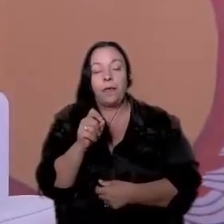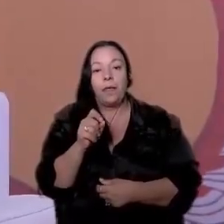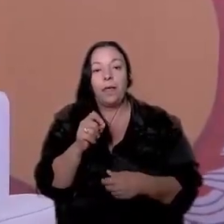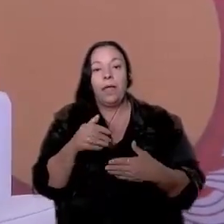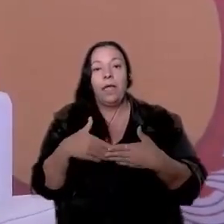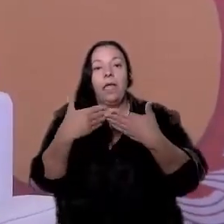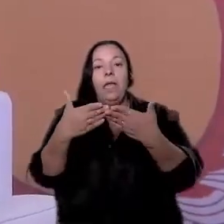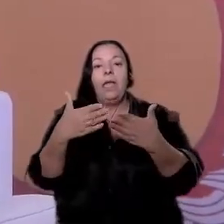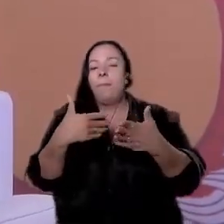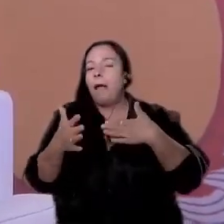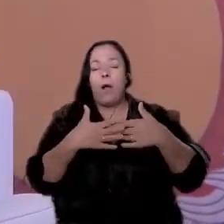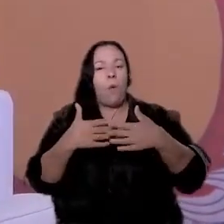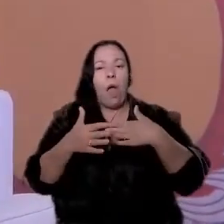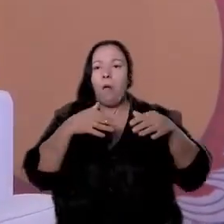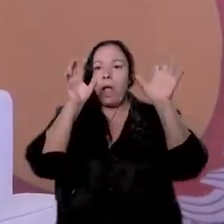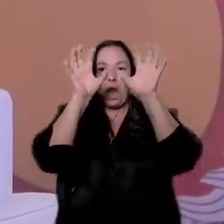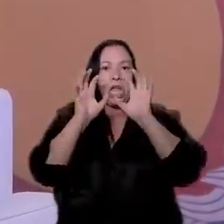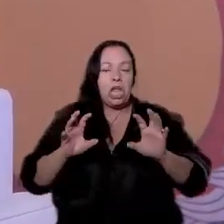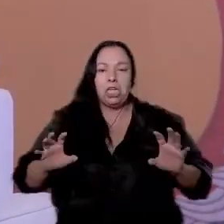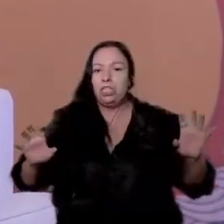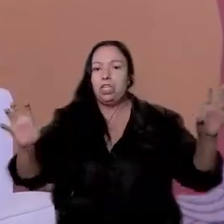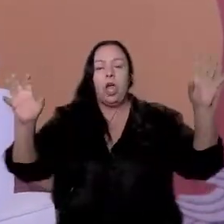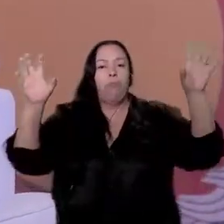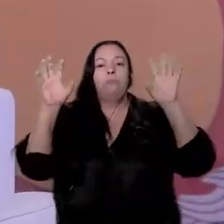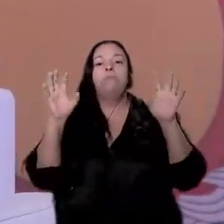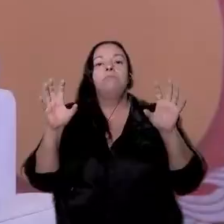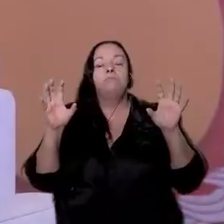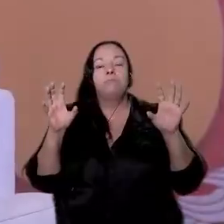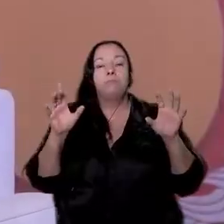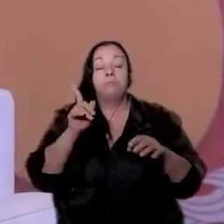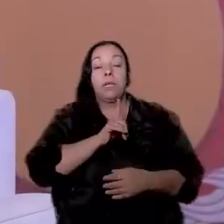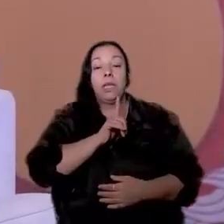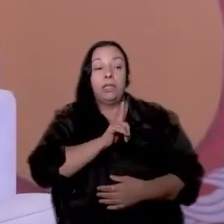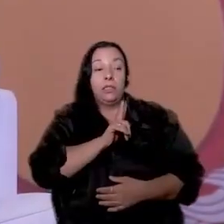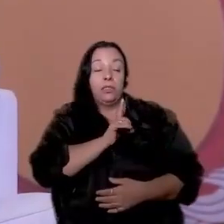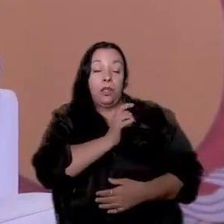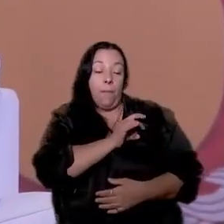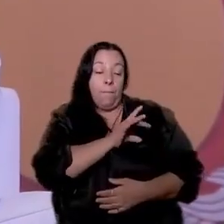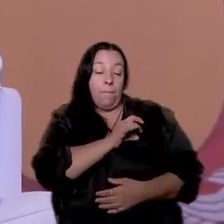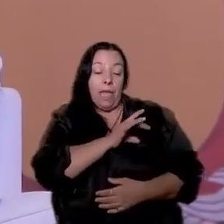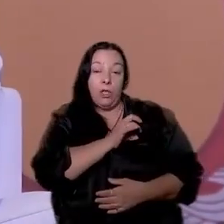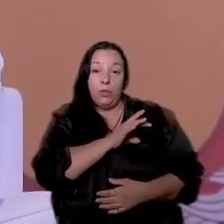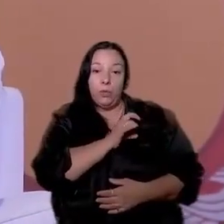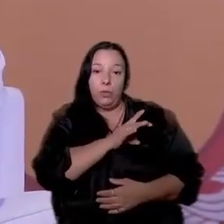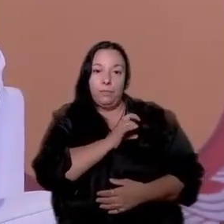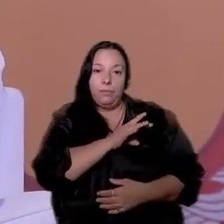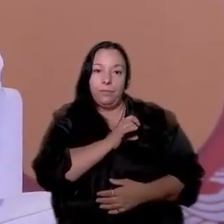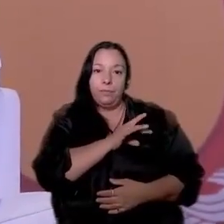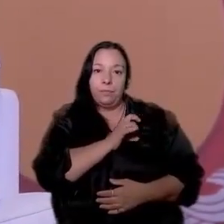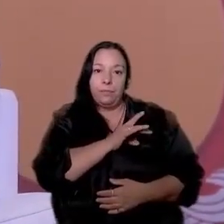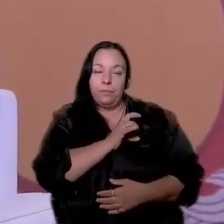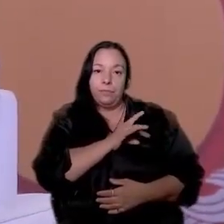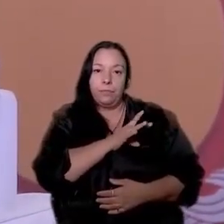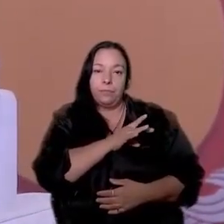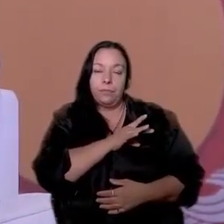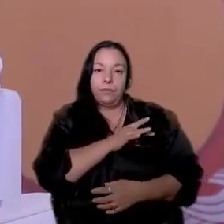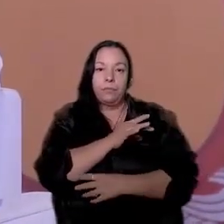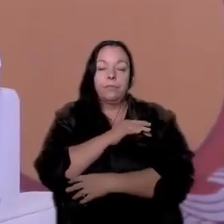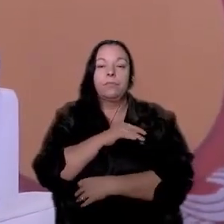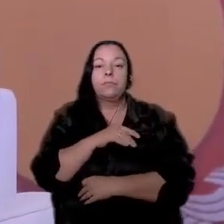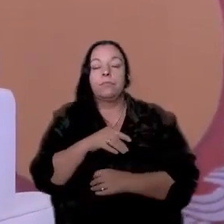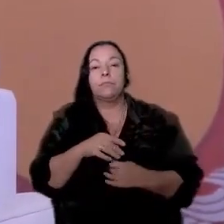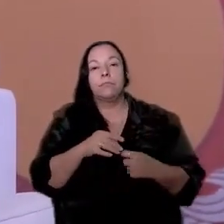ia para qualquer região, a critério. E eles tinham medo, quando nós fomos estabelecer essas